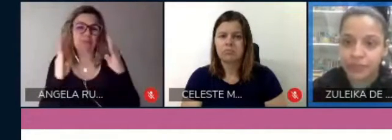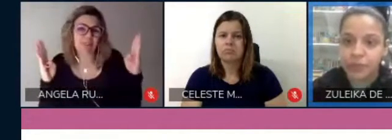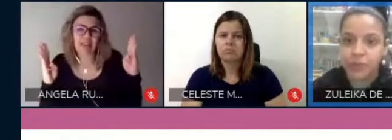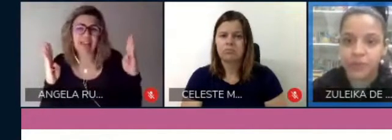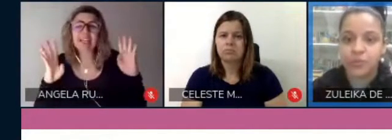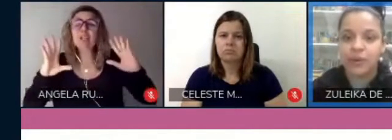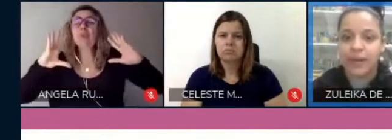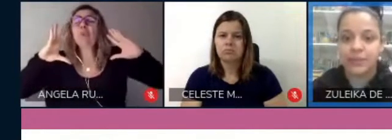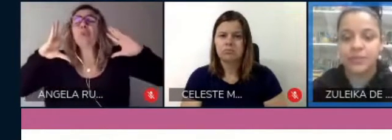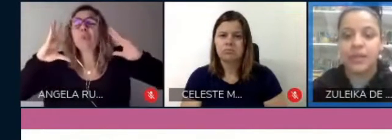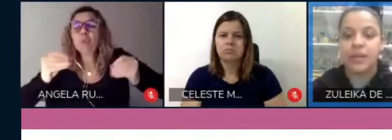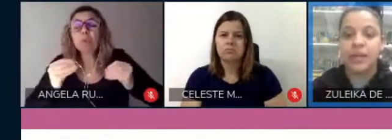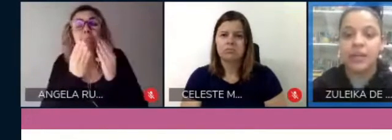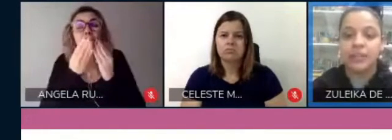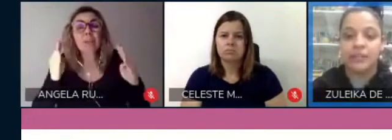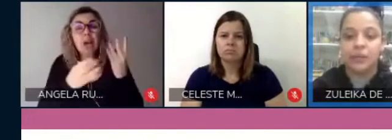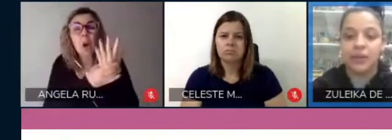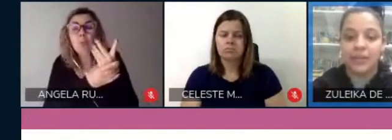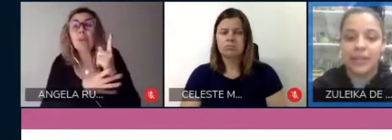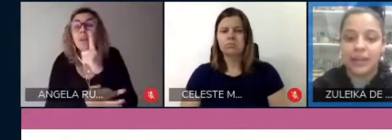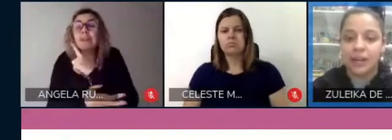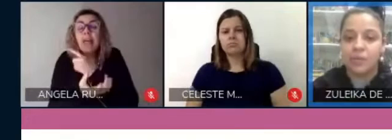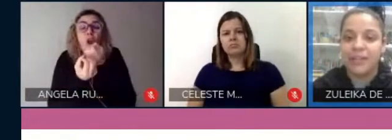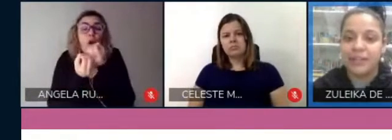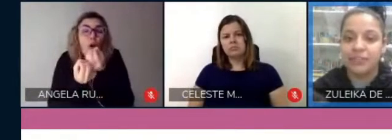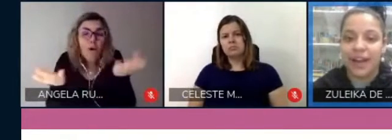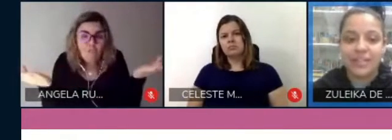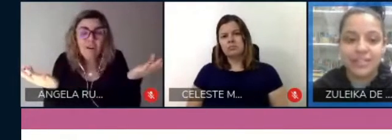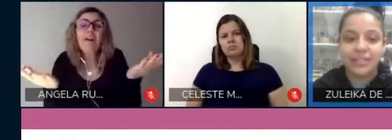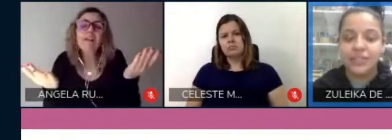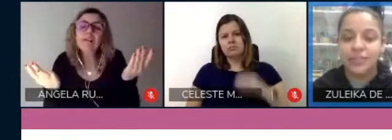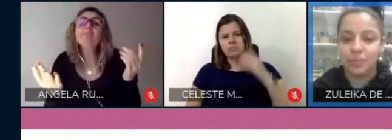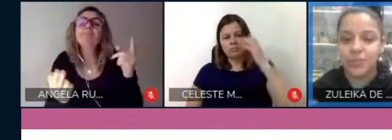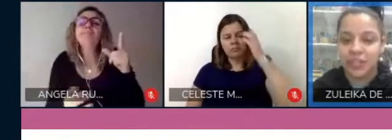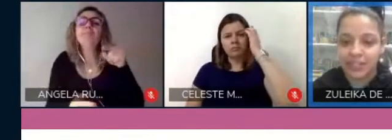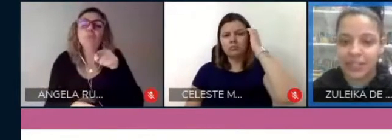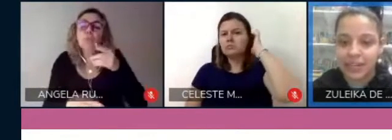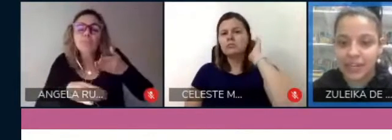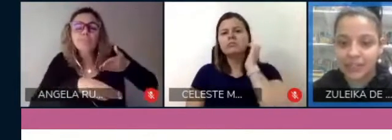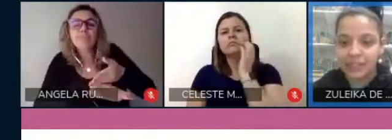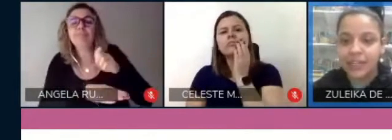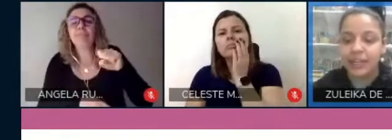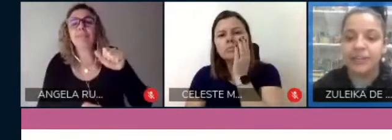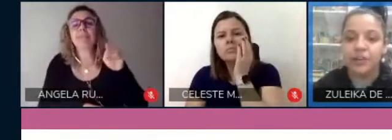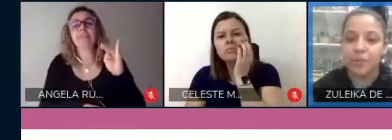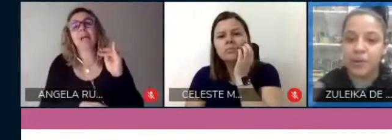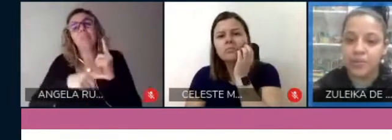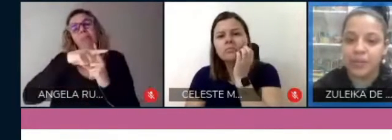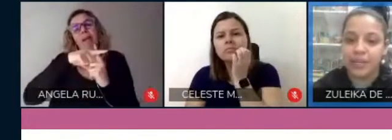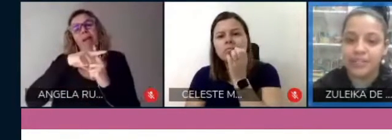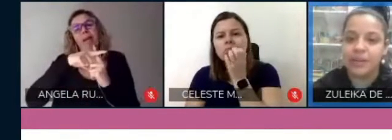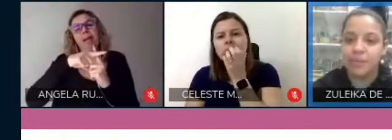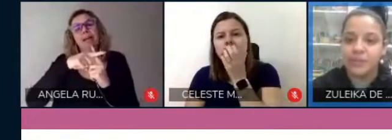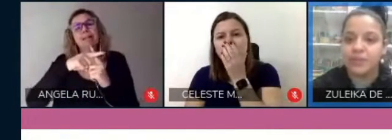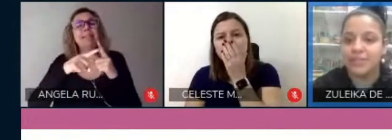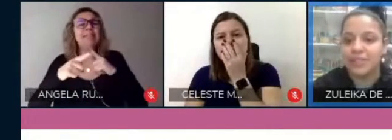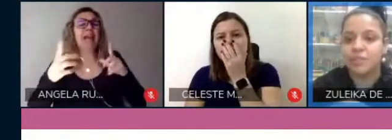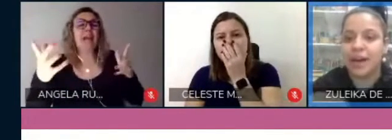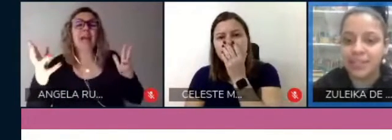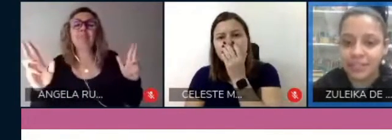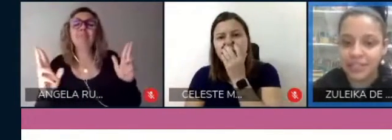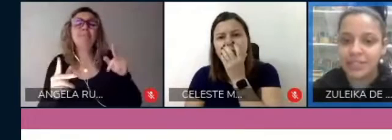de disponível aos usuários. Então, ele é uma interface de busca integrada, em que eu posso